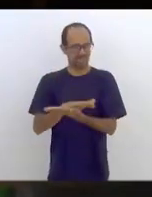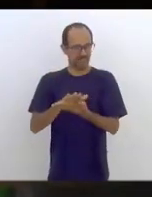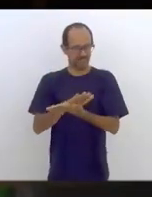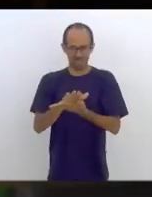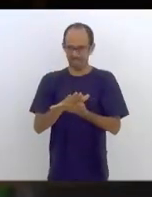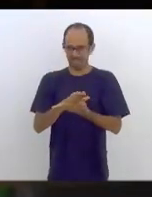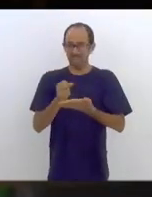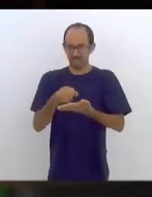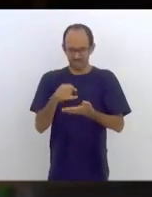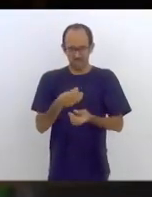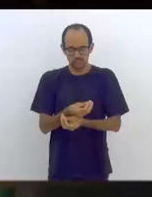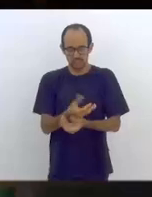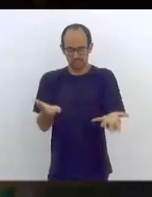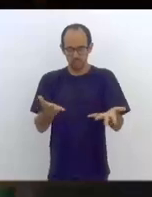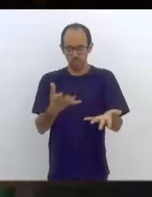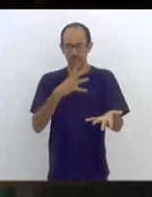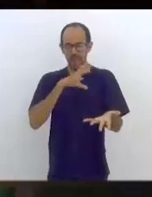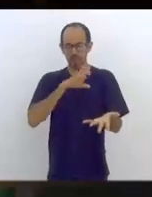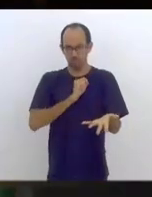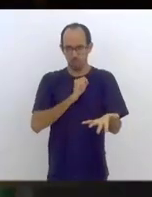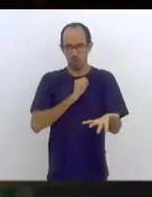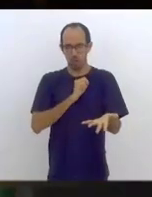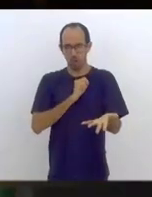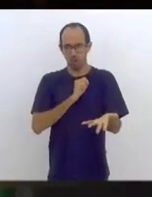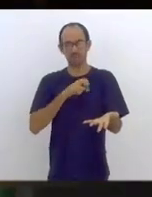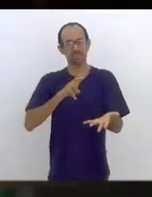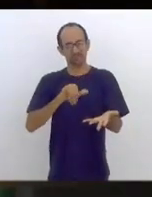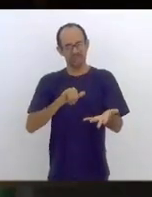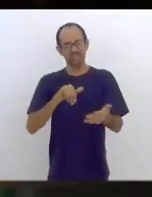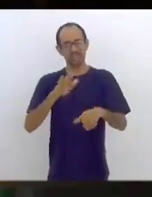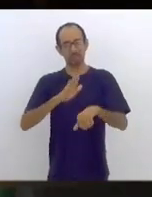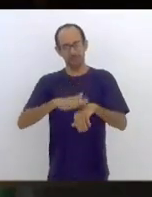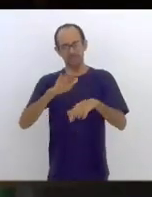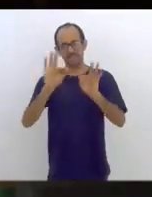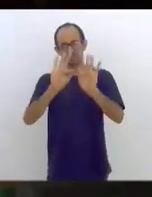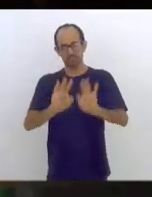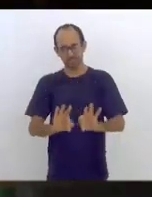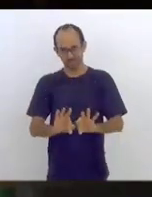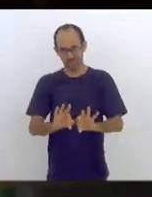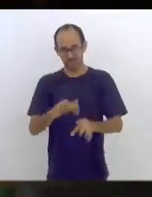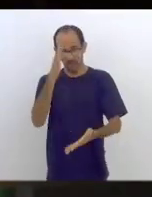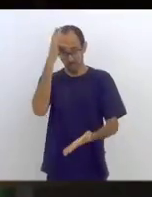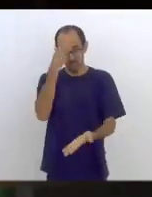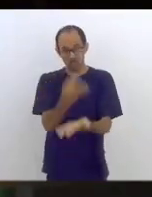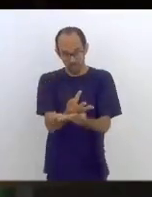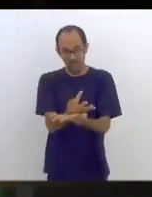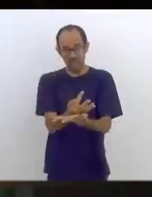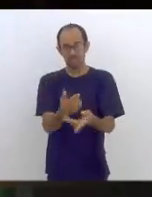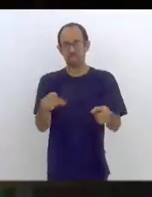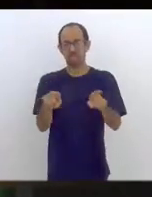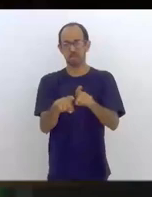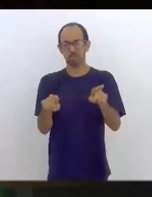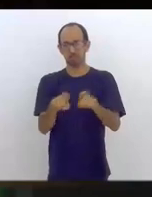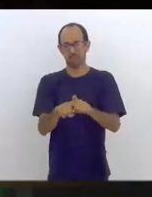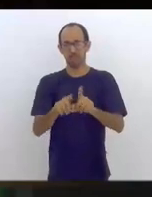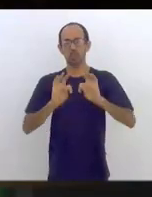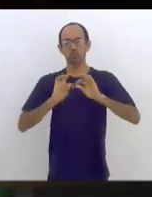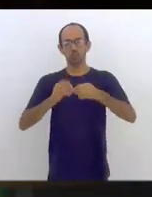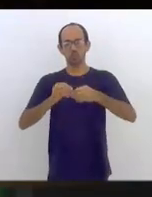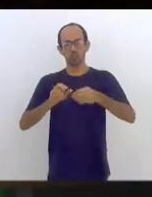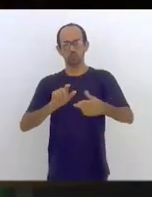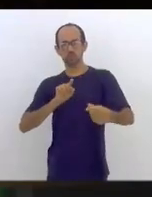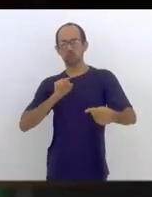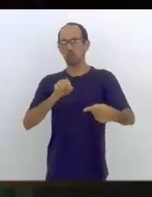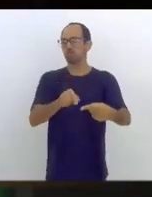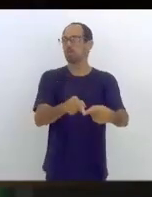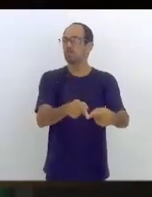para os nossos e as nossas, nós seremos mais felizes. E a fé. Tenha fé naquilo que você projeta,